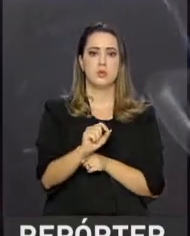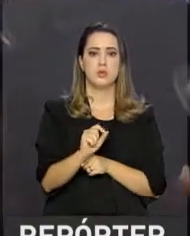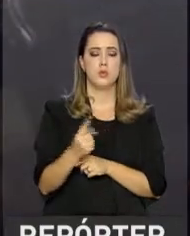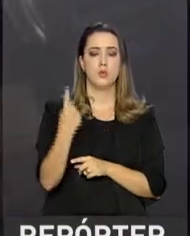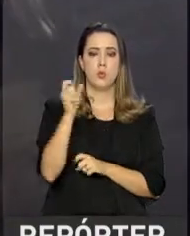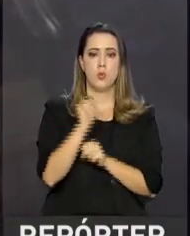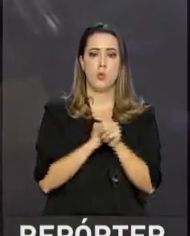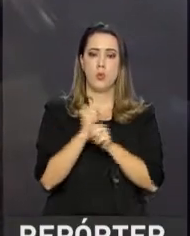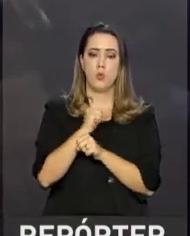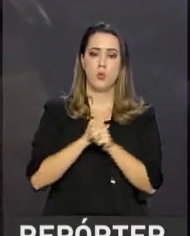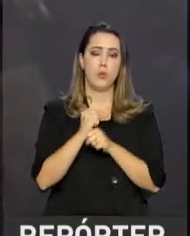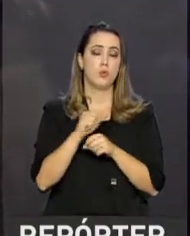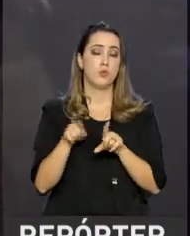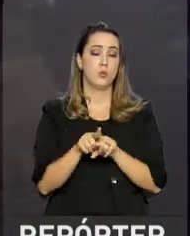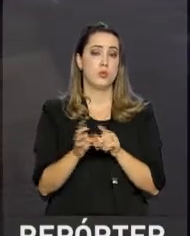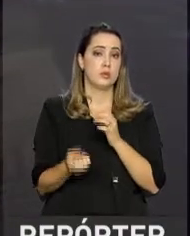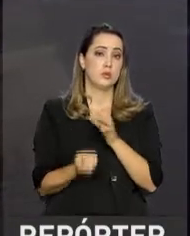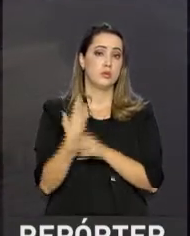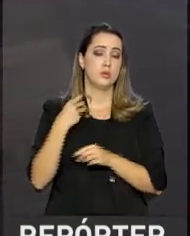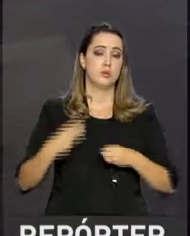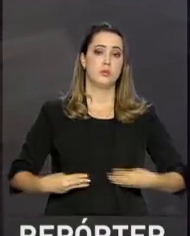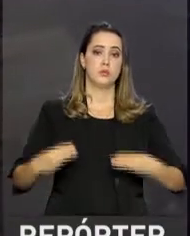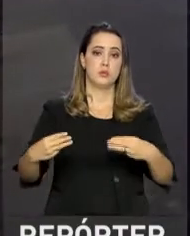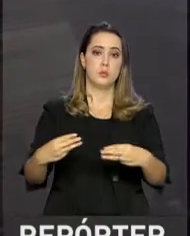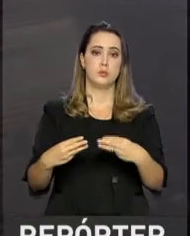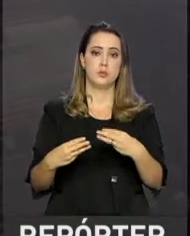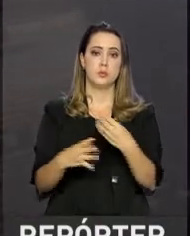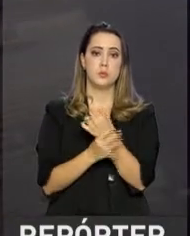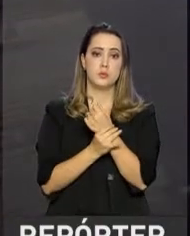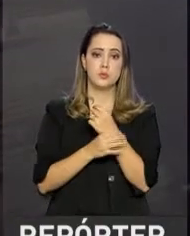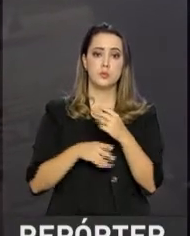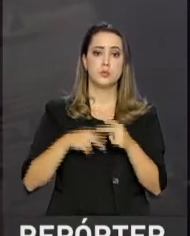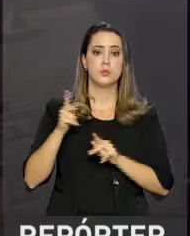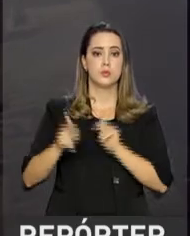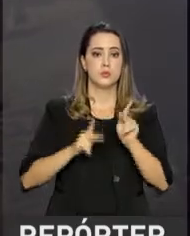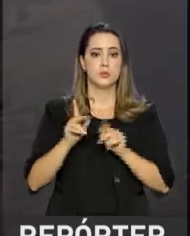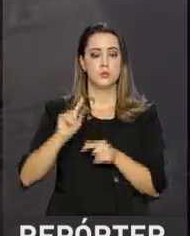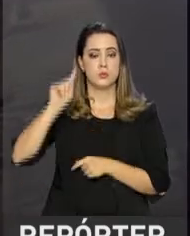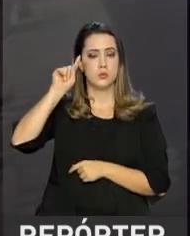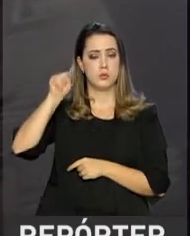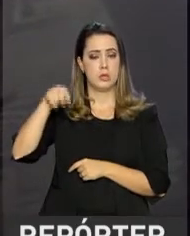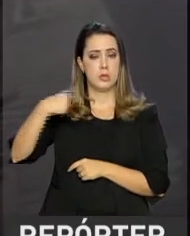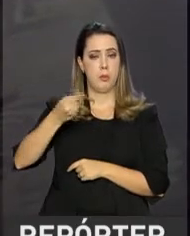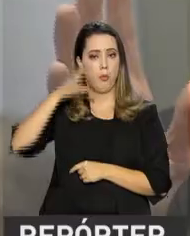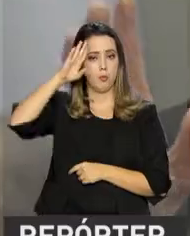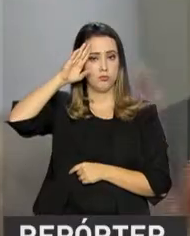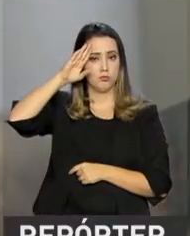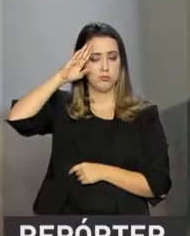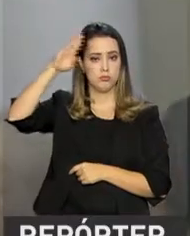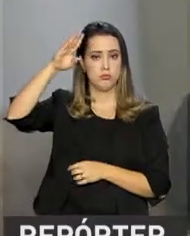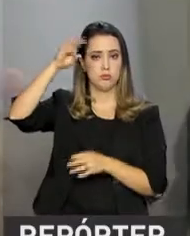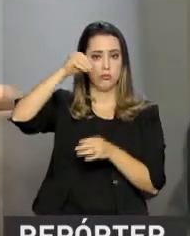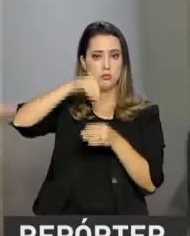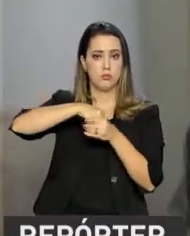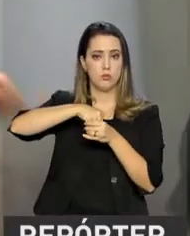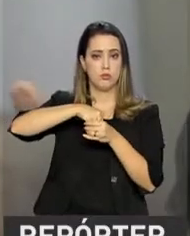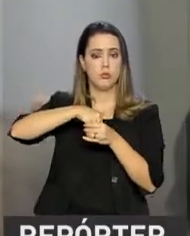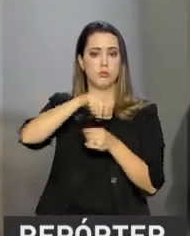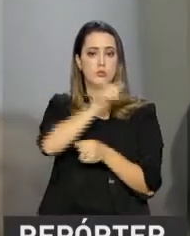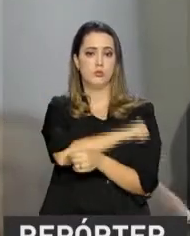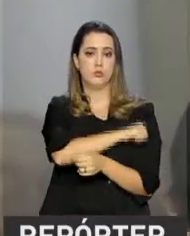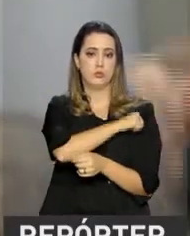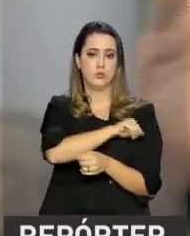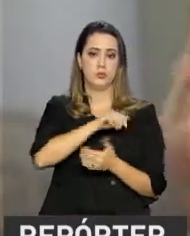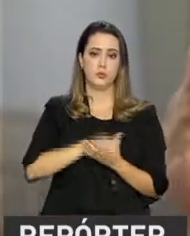ele criou o ministério da segurança pública logo após decretar intervenção no rio de janeiro essas coisas vêem como alguém